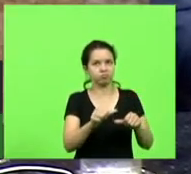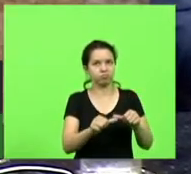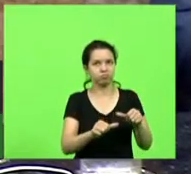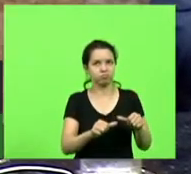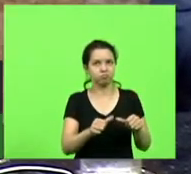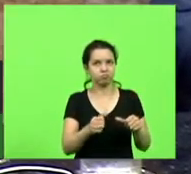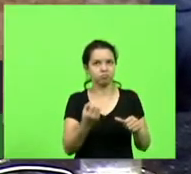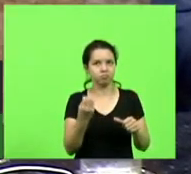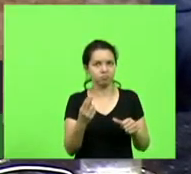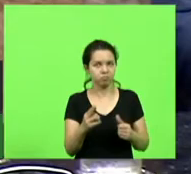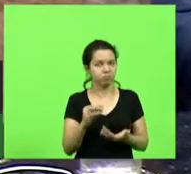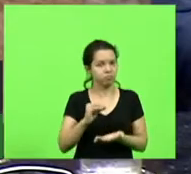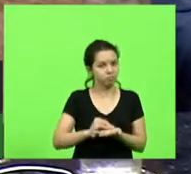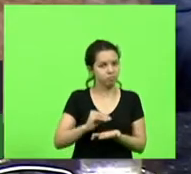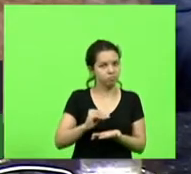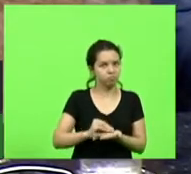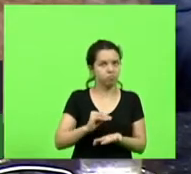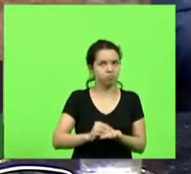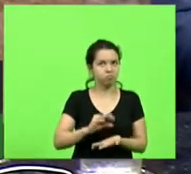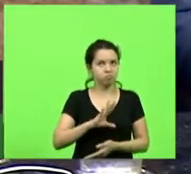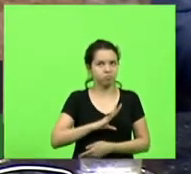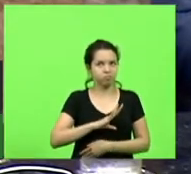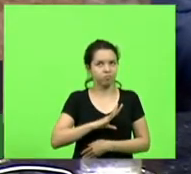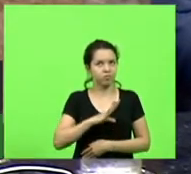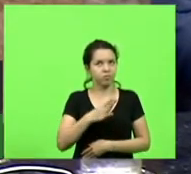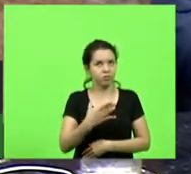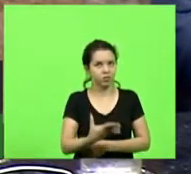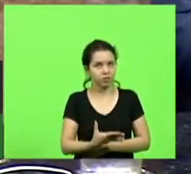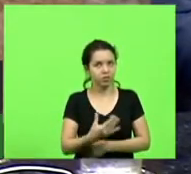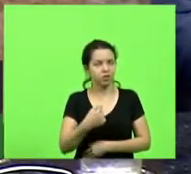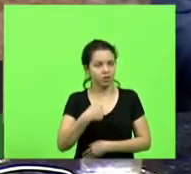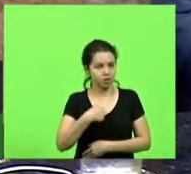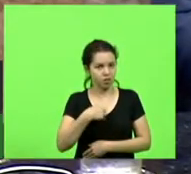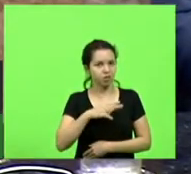Ou está faltando coragem, eu não sei, eu tenho.